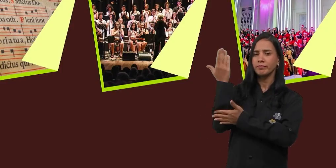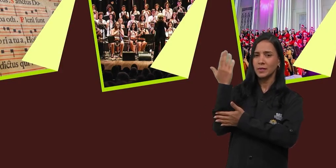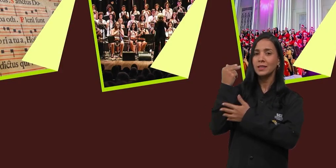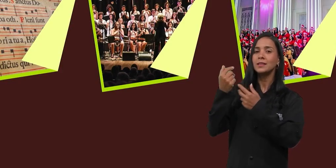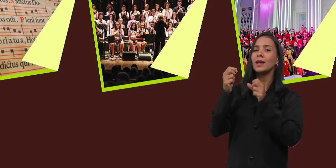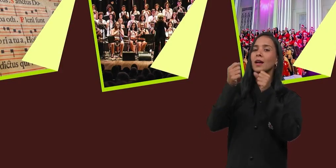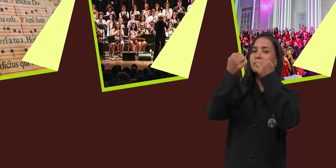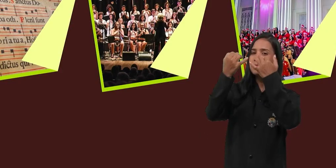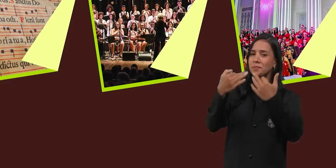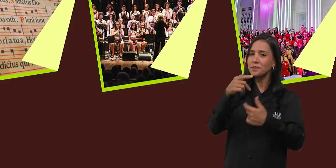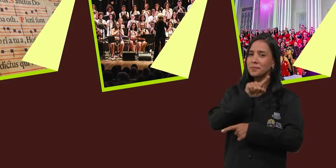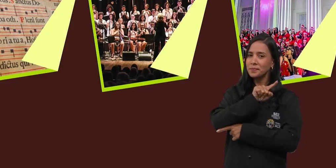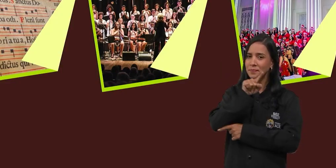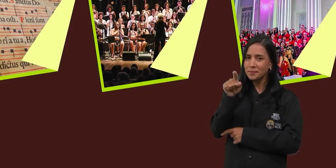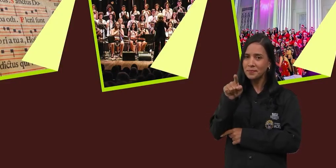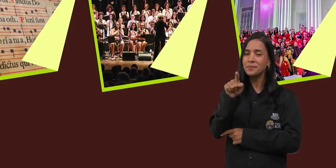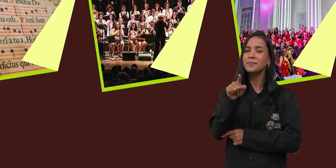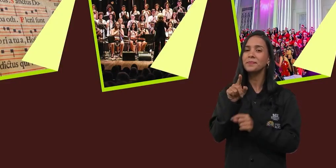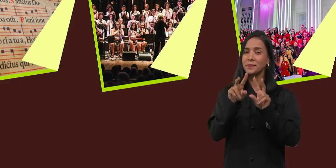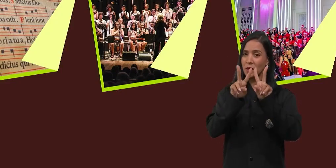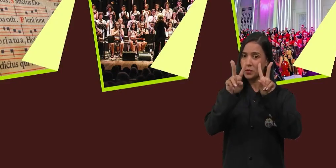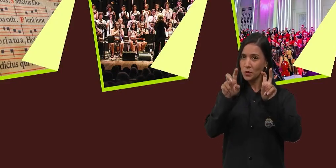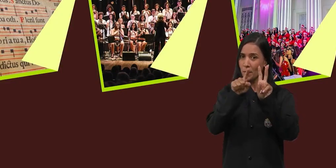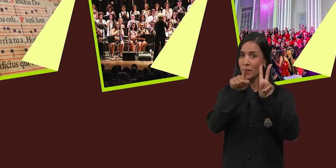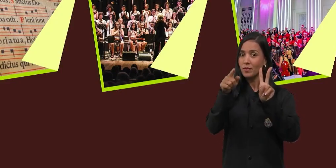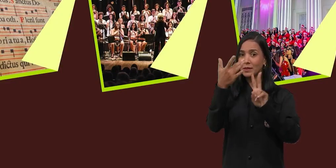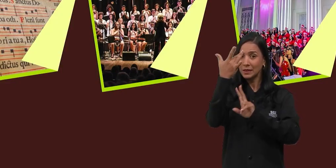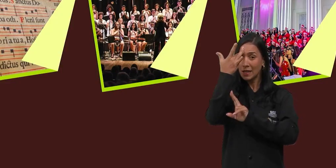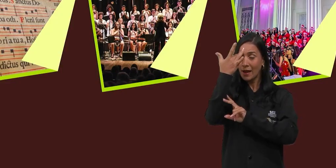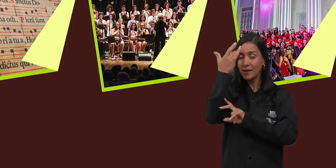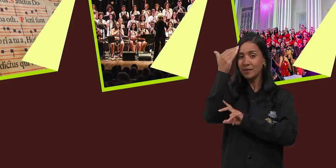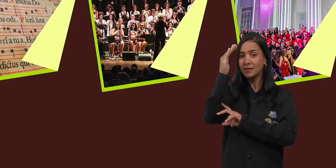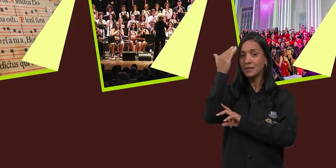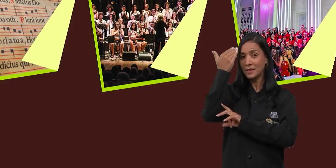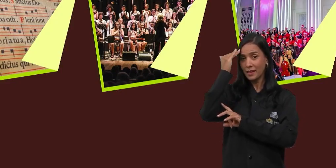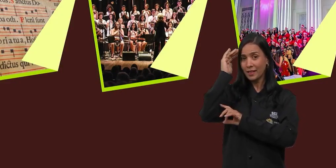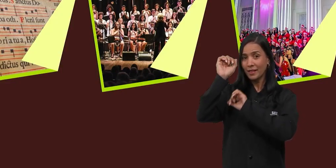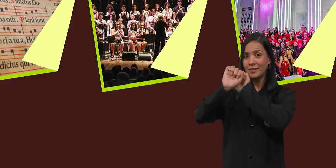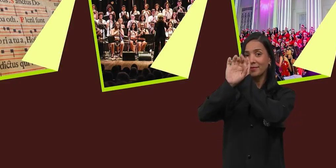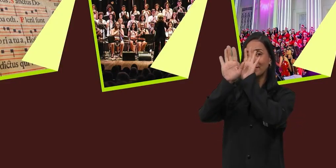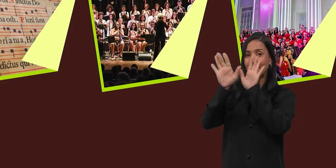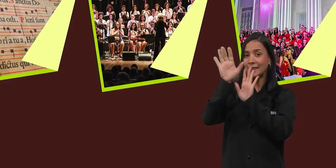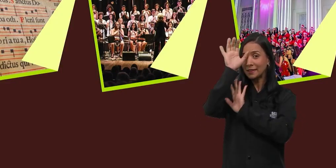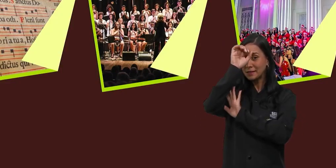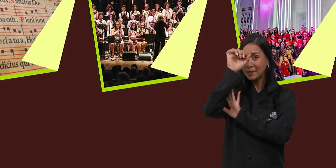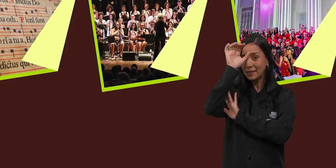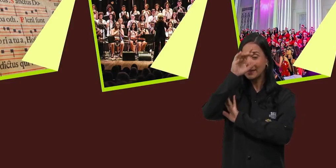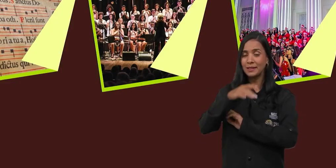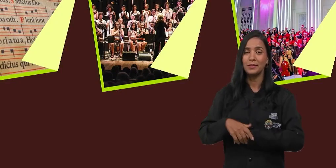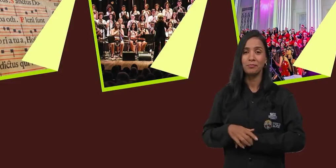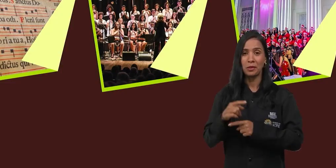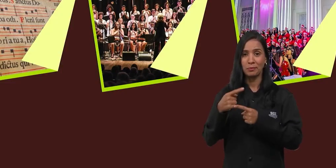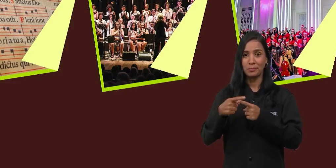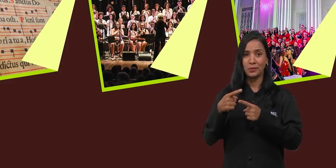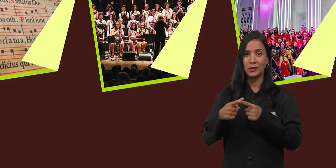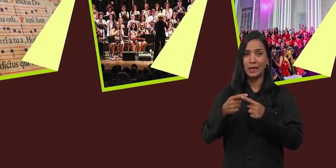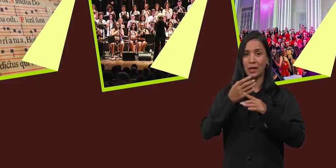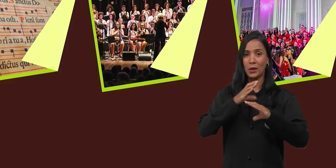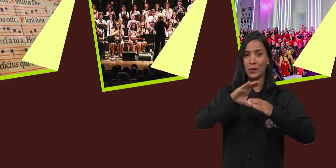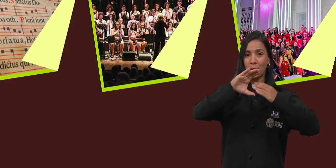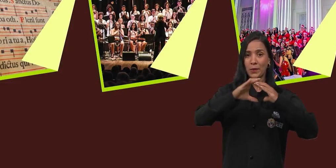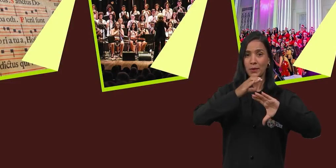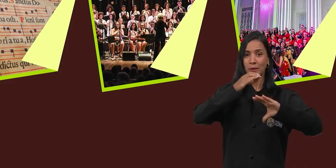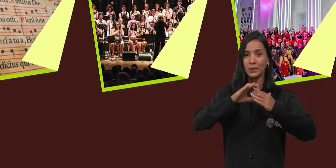sobre isso, para que você pudesse entender um pouco mais, que surgiu lá, né,